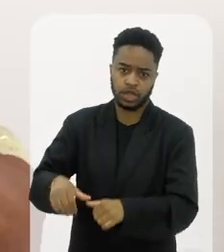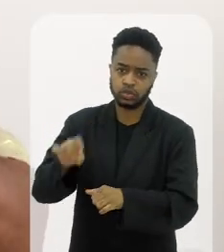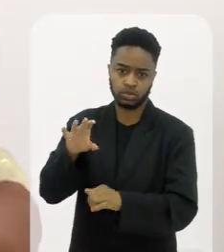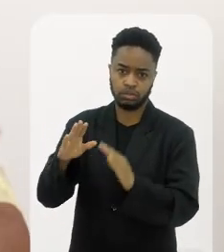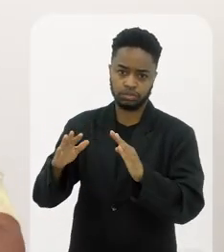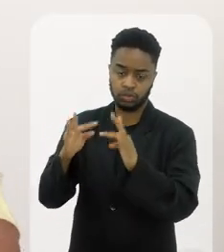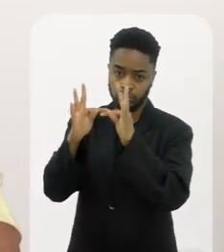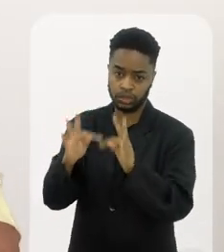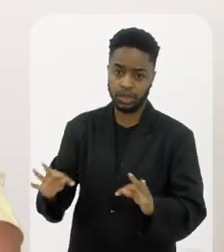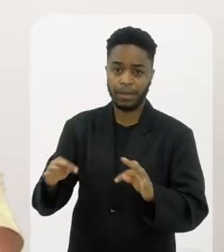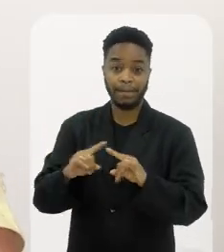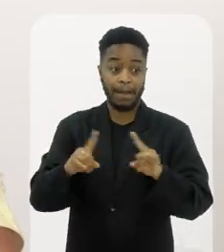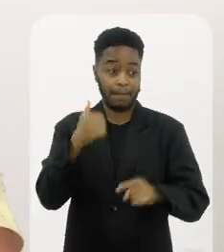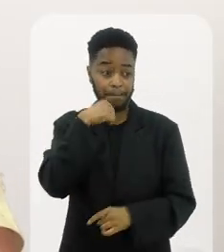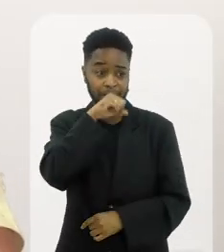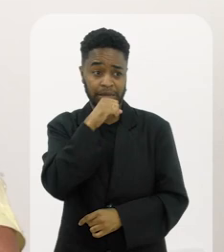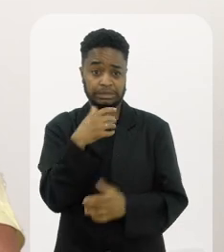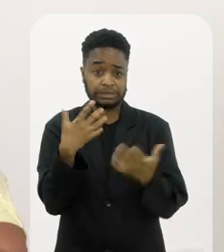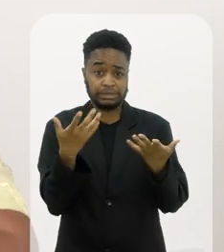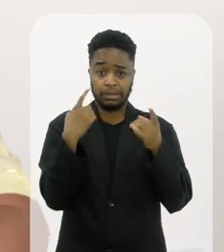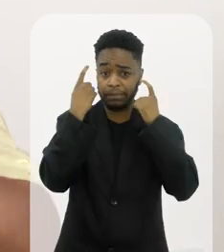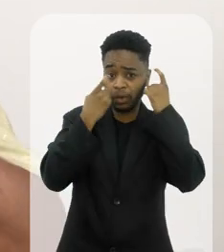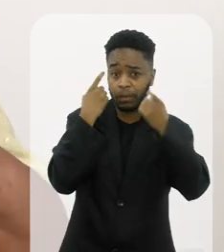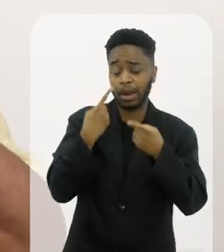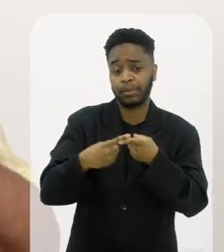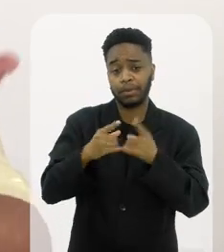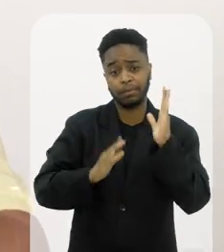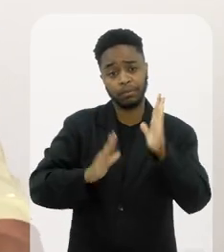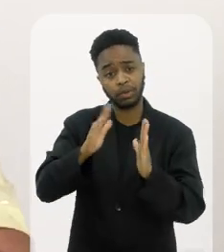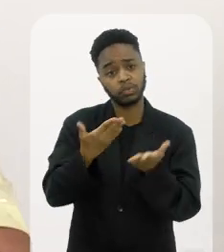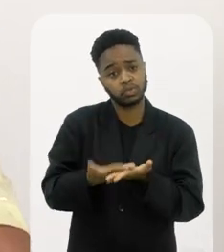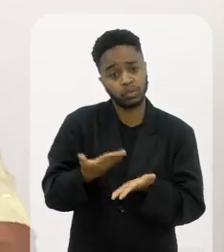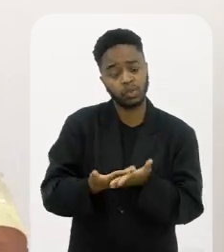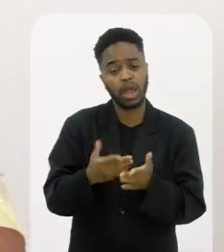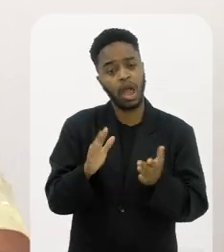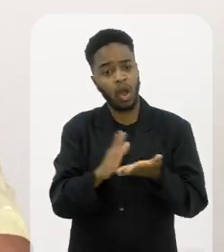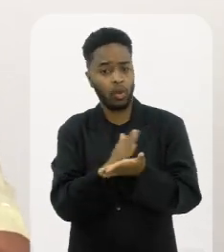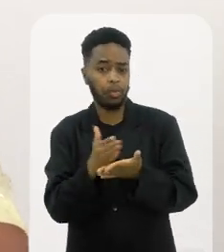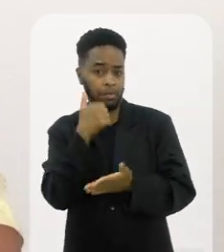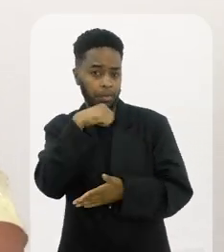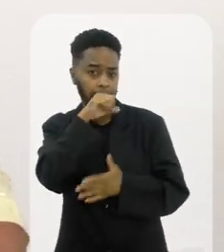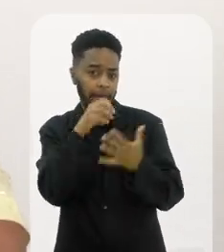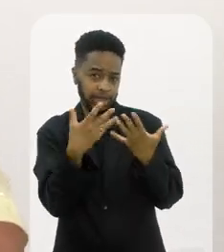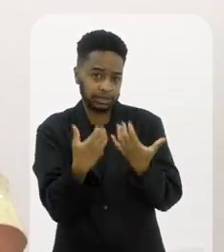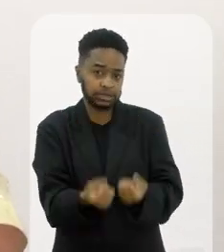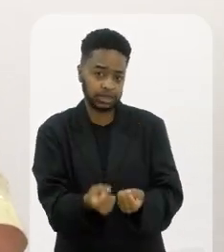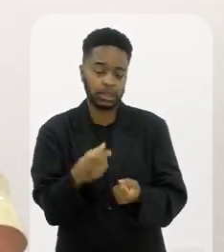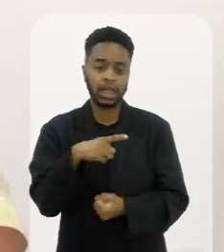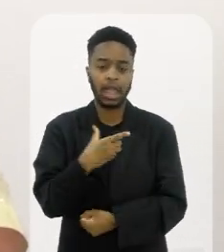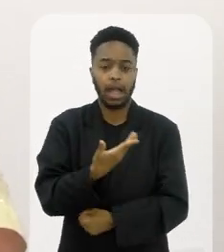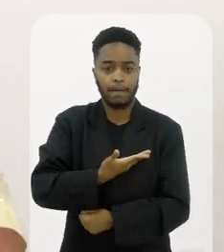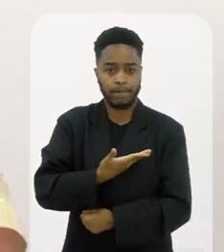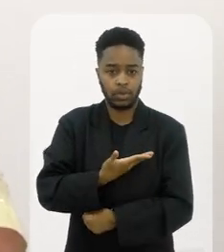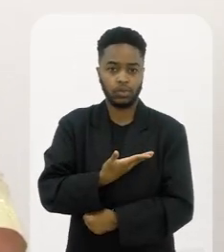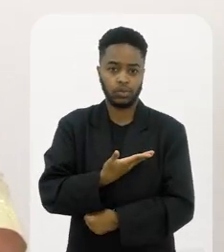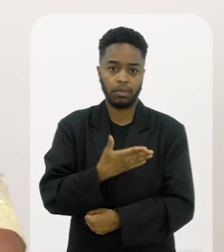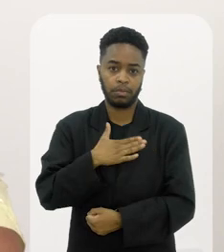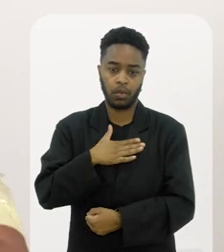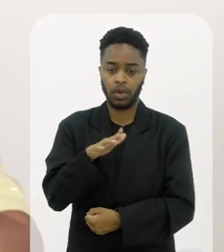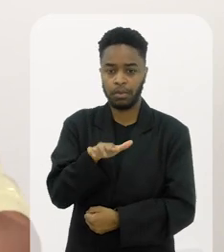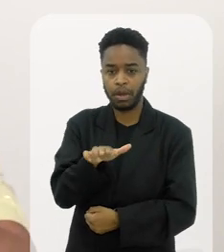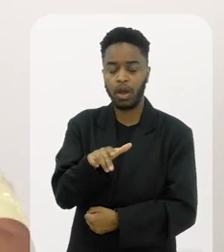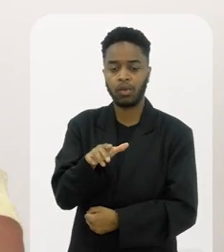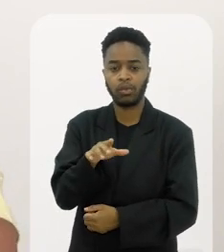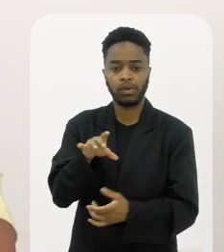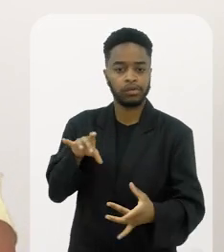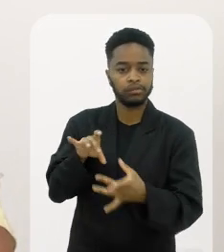as mães enlouquecem, né? Porque em época de faculdade, em época de estudo, outras mães aceitam. A gente teve um amigo que é meu irmão espiritual,